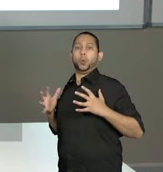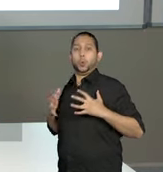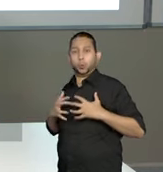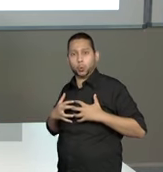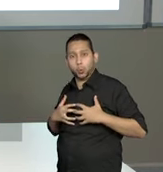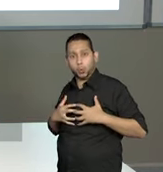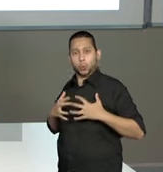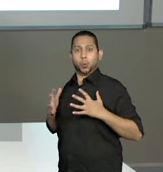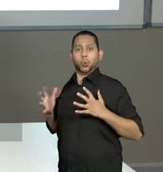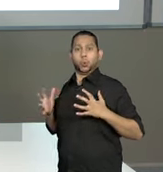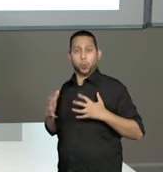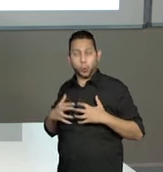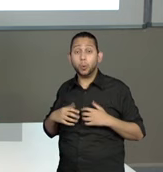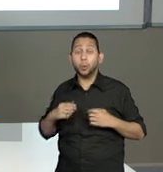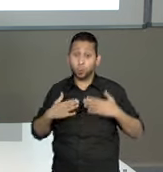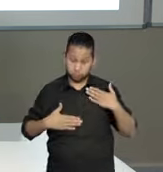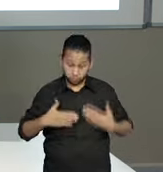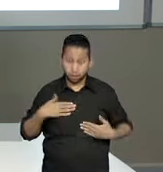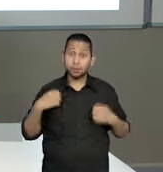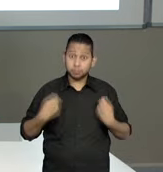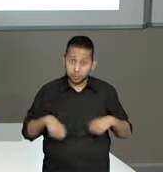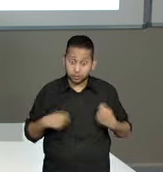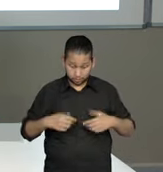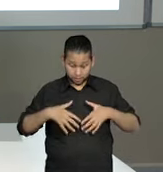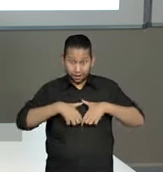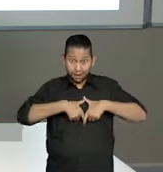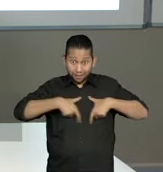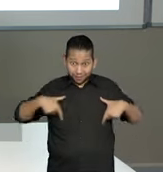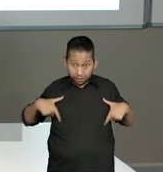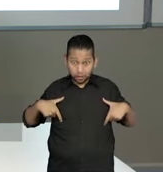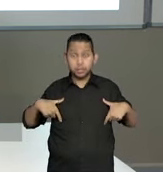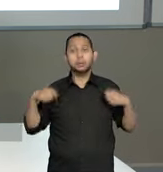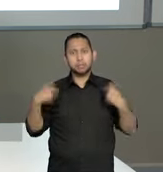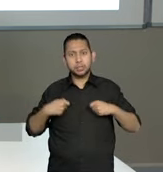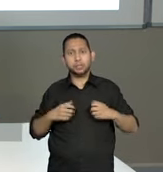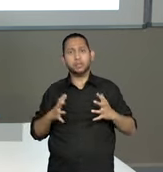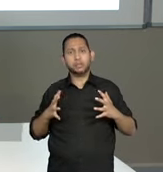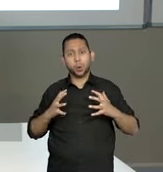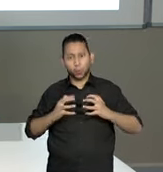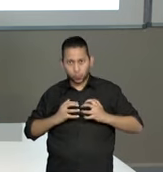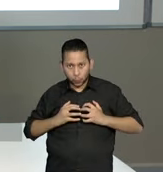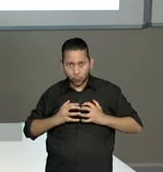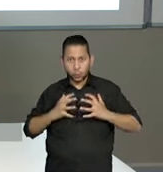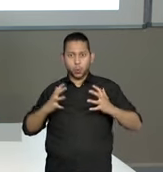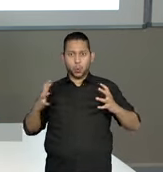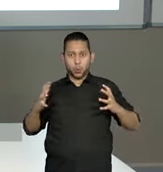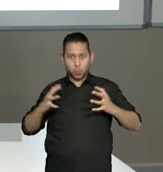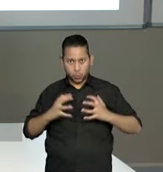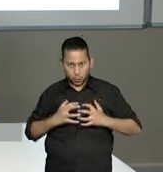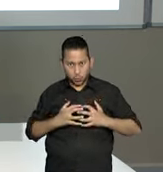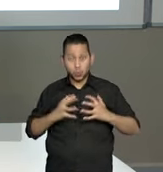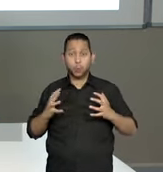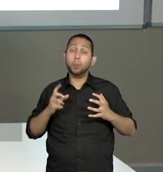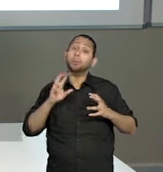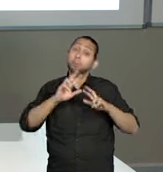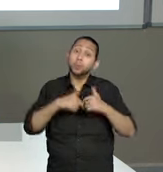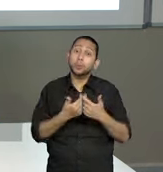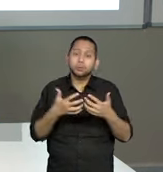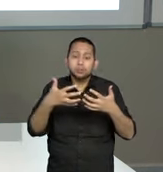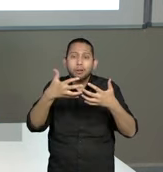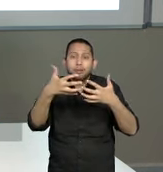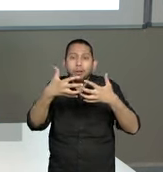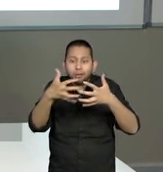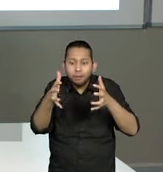essa movimentação, eu não vou permitir que o ar entre dentro dos pulmões, tá? Porque